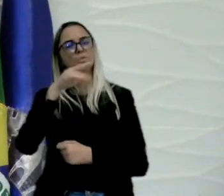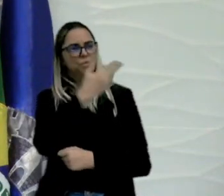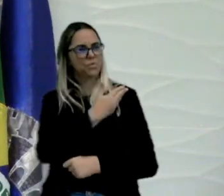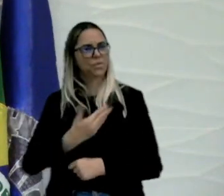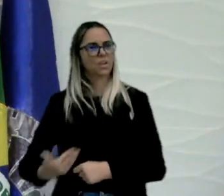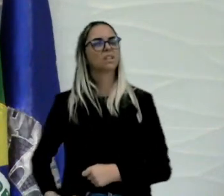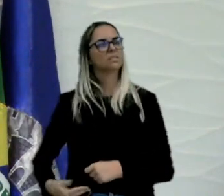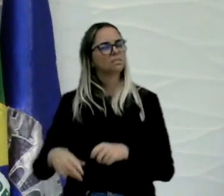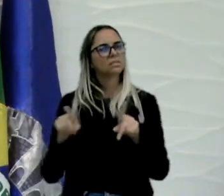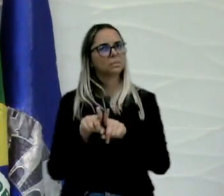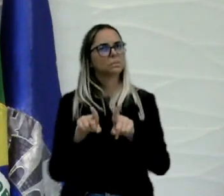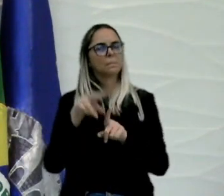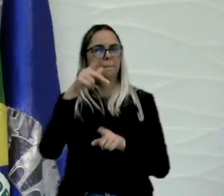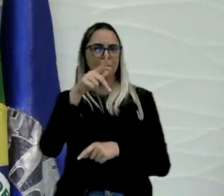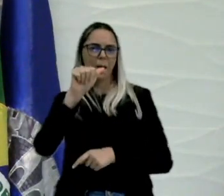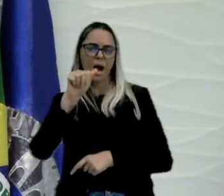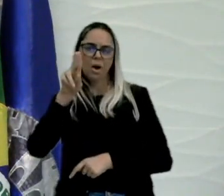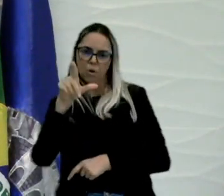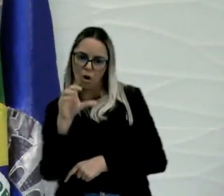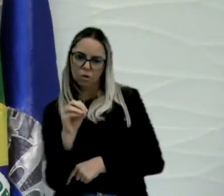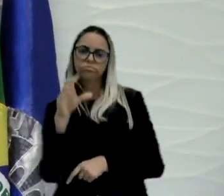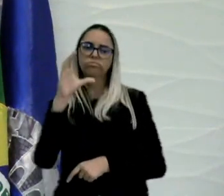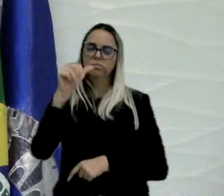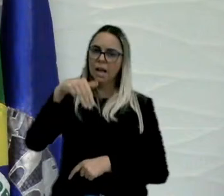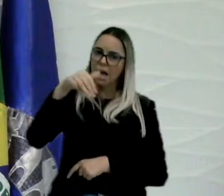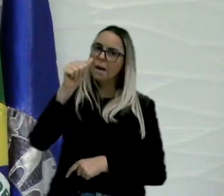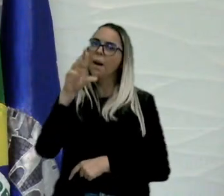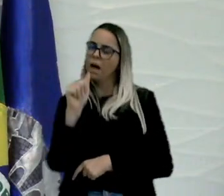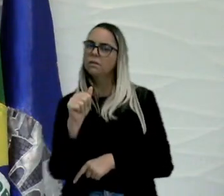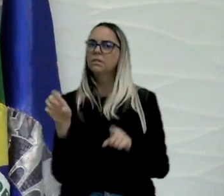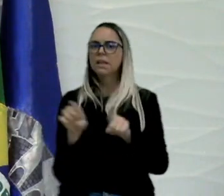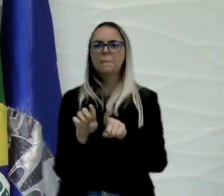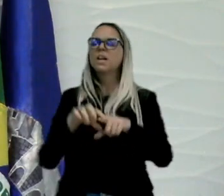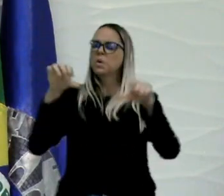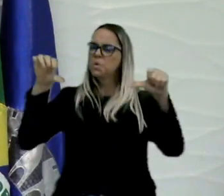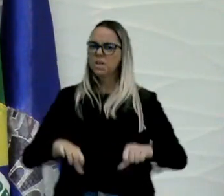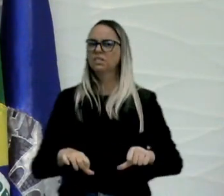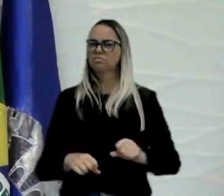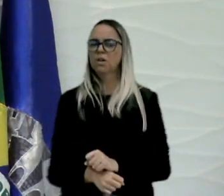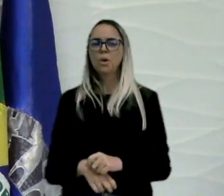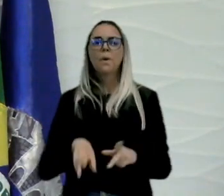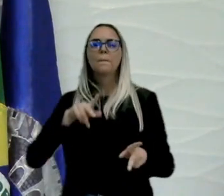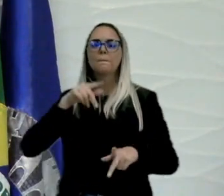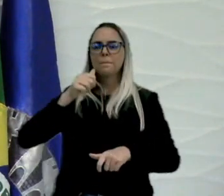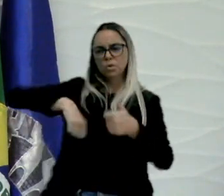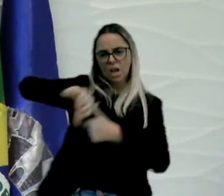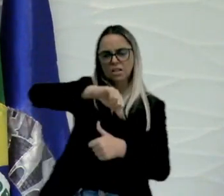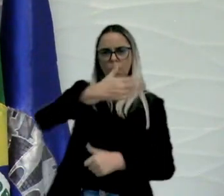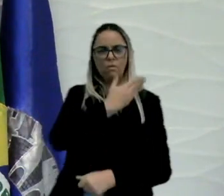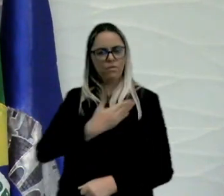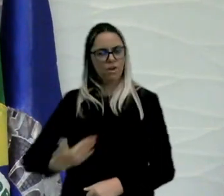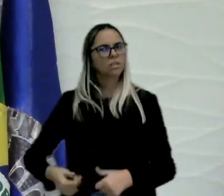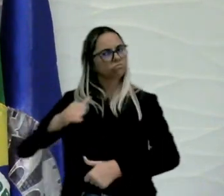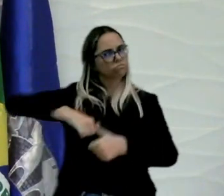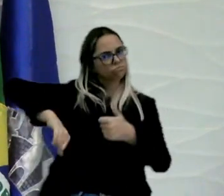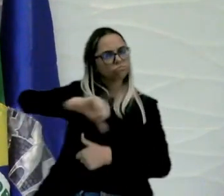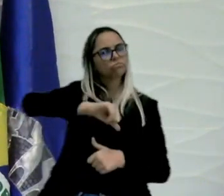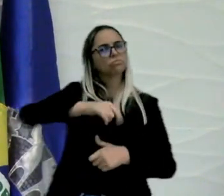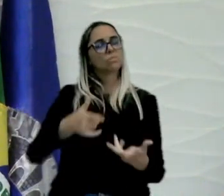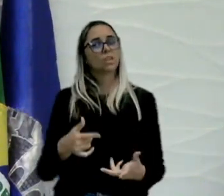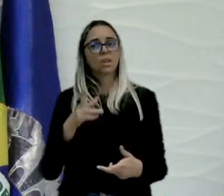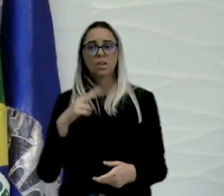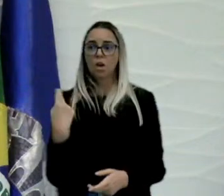Câmara era terrível e com a mudança de governo a nossa população criou uma esperança de que